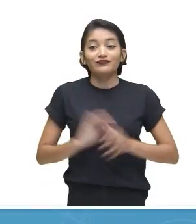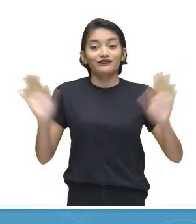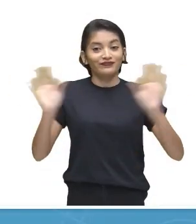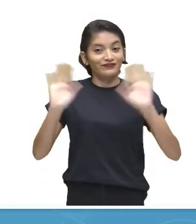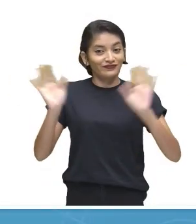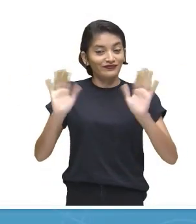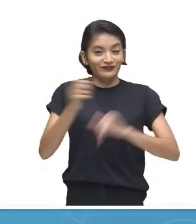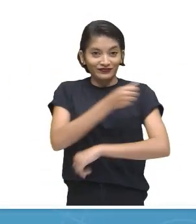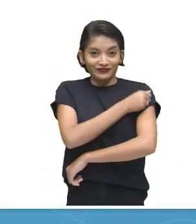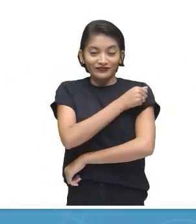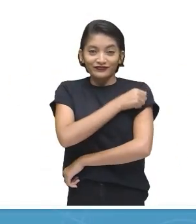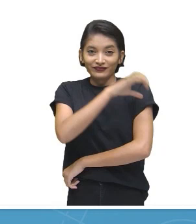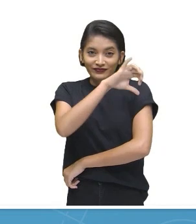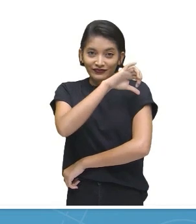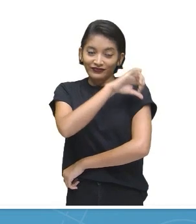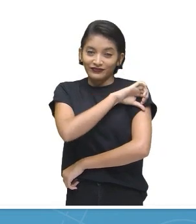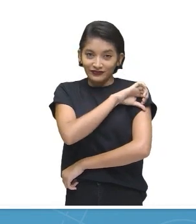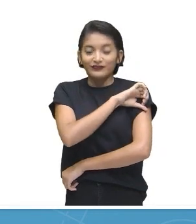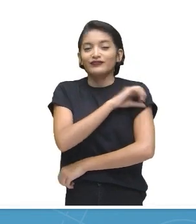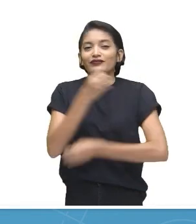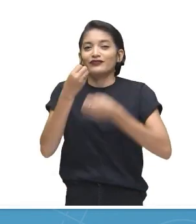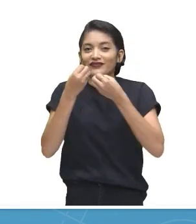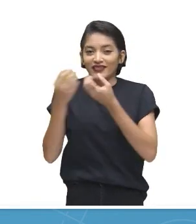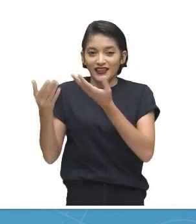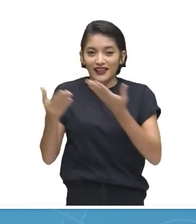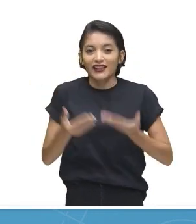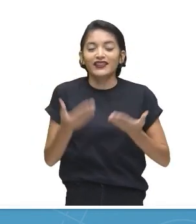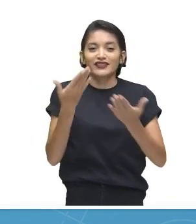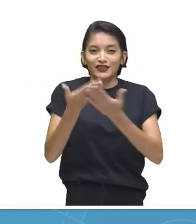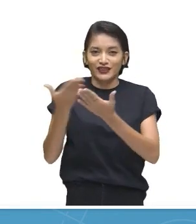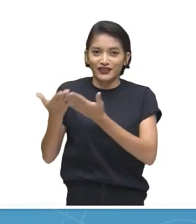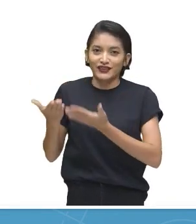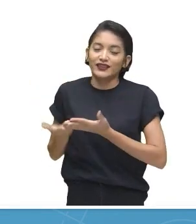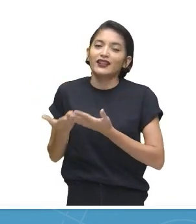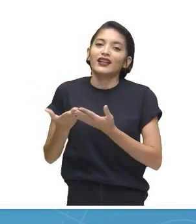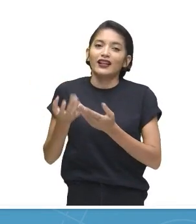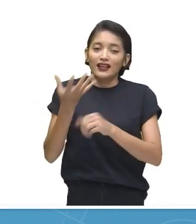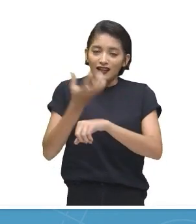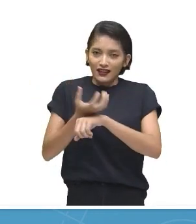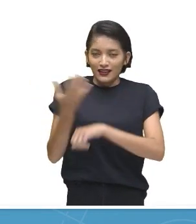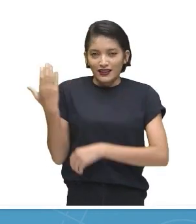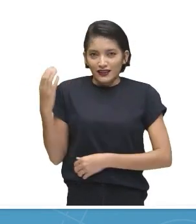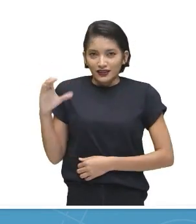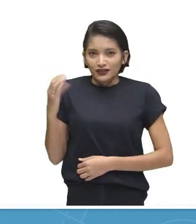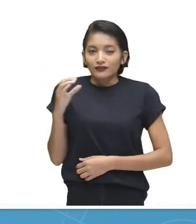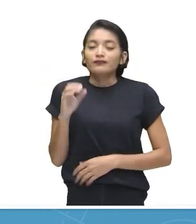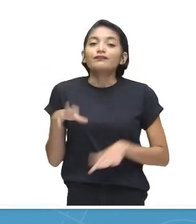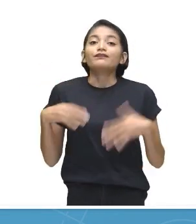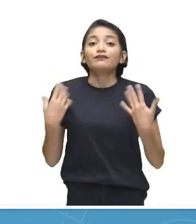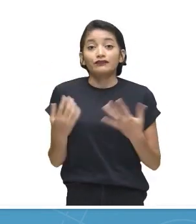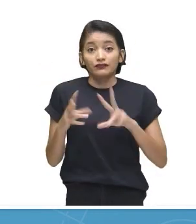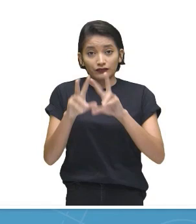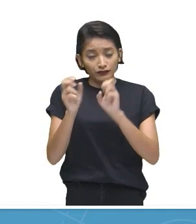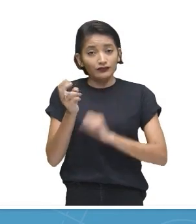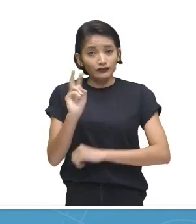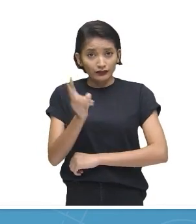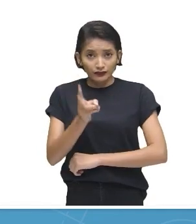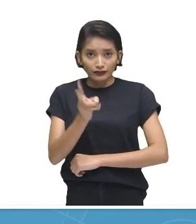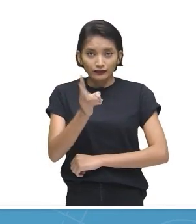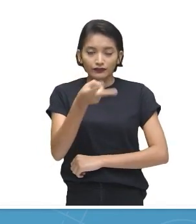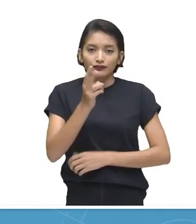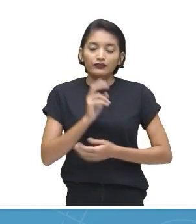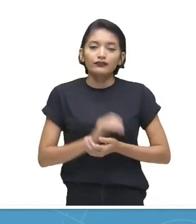Olá, alunos do 9º ano, sejam todos muito bem-vindos a mais uma aula do nosso componente de ciências. Hoje a gente vai dar continuidade aí aos